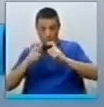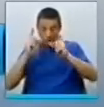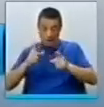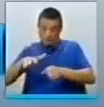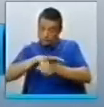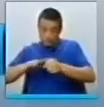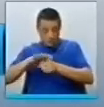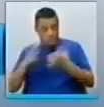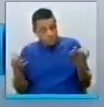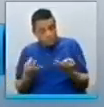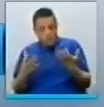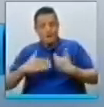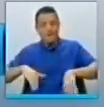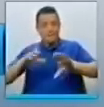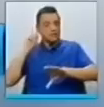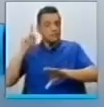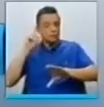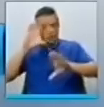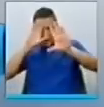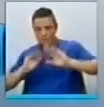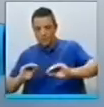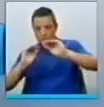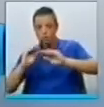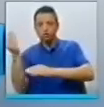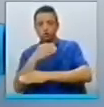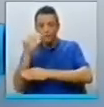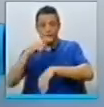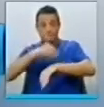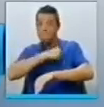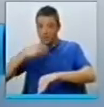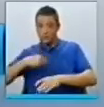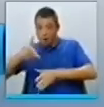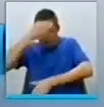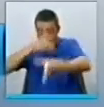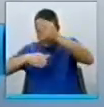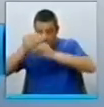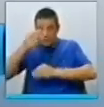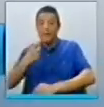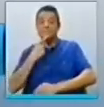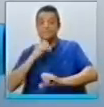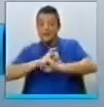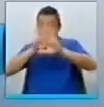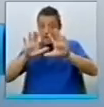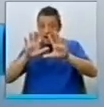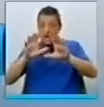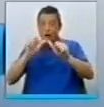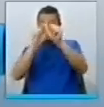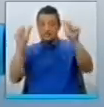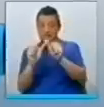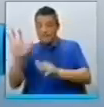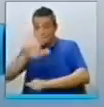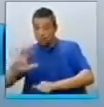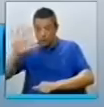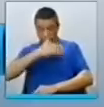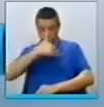situação que também são importantes antes para a educação dos nossos jovens médicos os nossos jovens médicos têm que perceber que há um Sistema Nacional de saúde que há um serviço